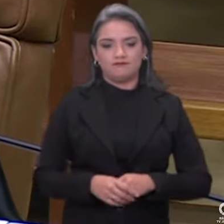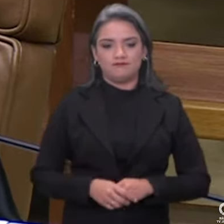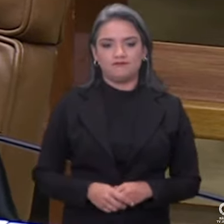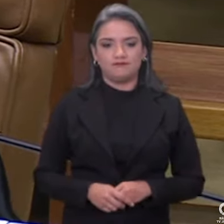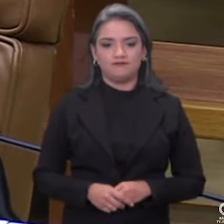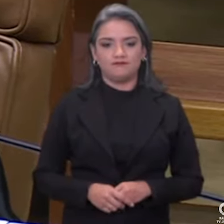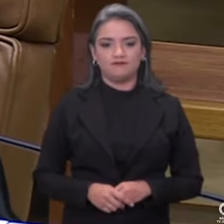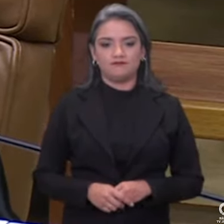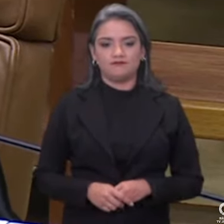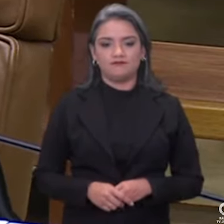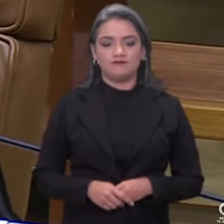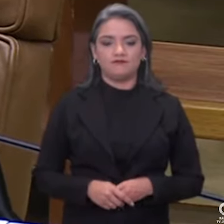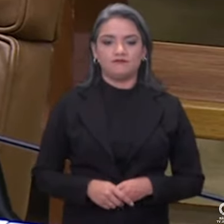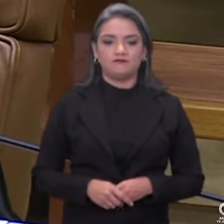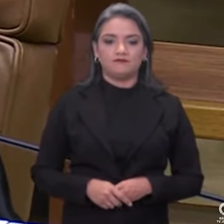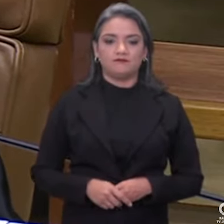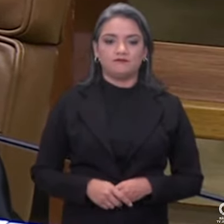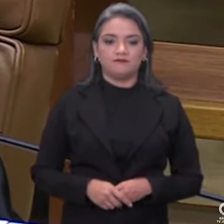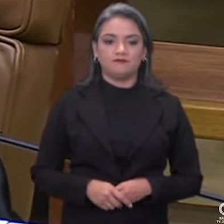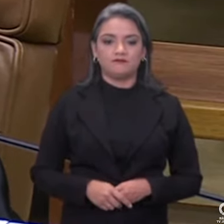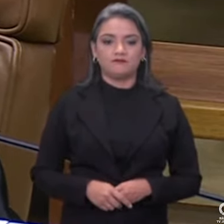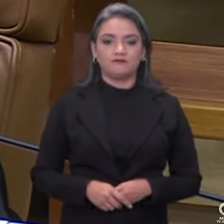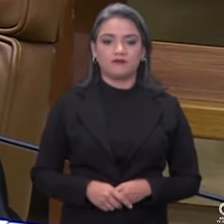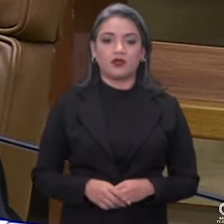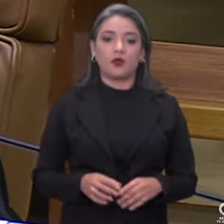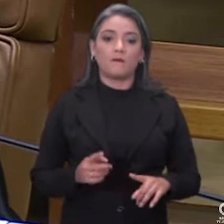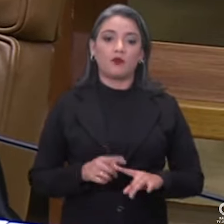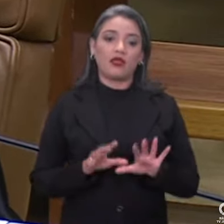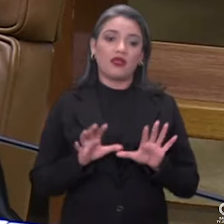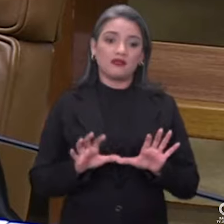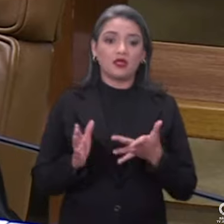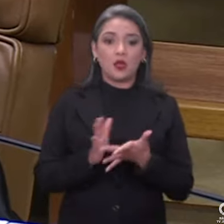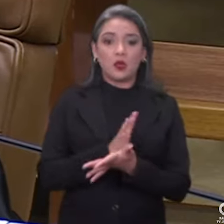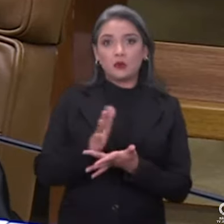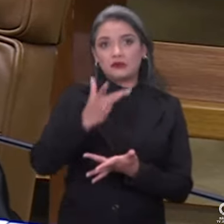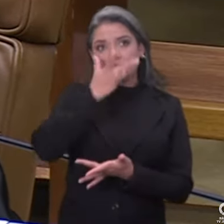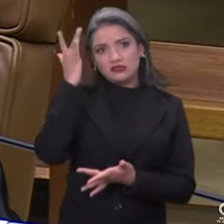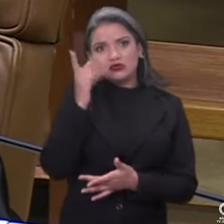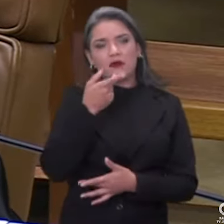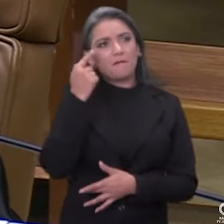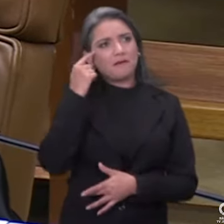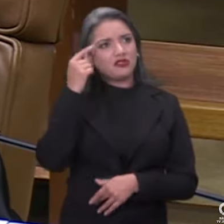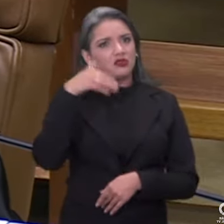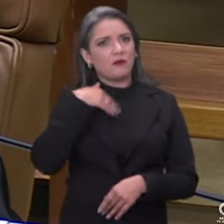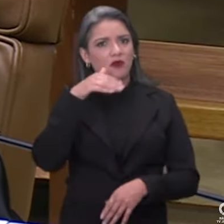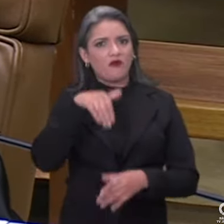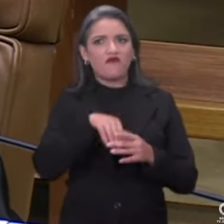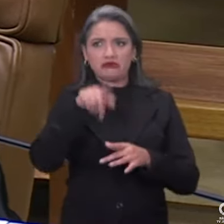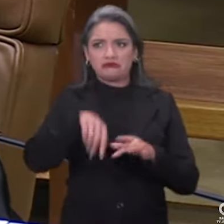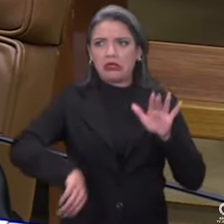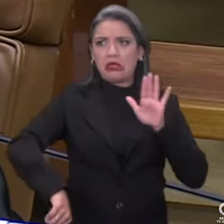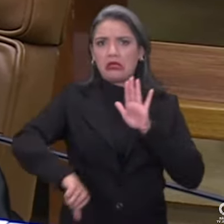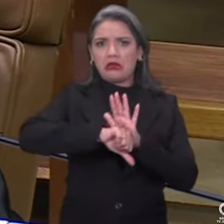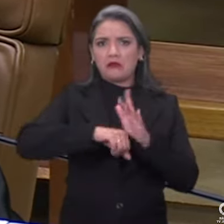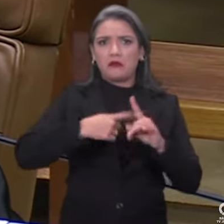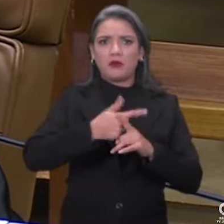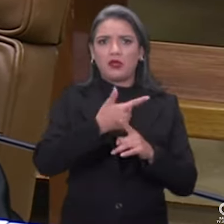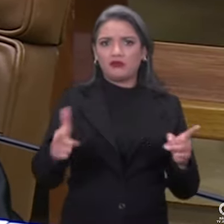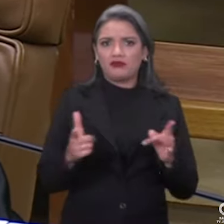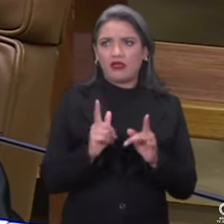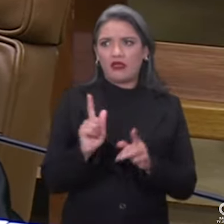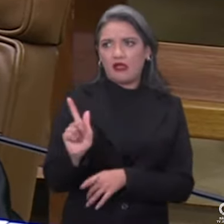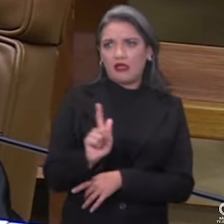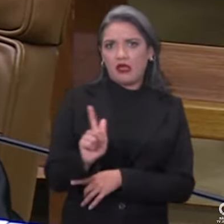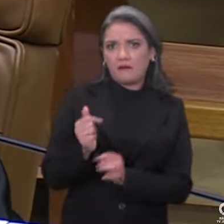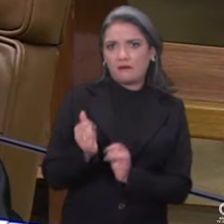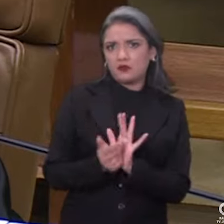Foi aí que muitas pessoas interpretaram o meu voto como criminalizante, pelo fato de eu não entrar na quantidade. Muito pelo contrário,